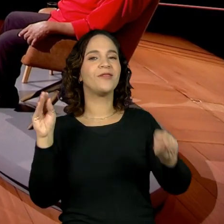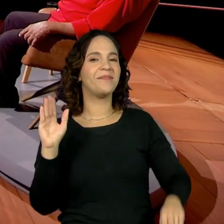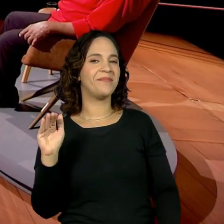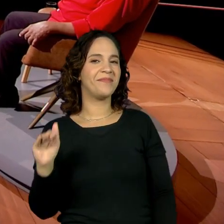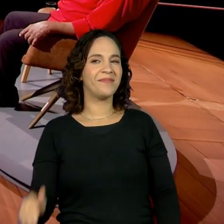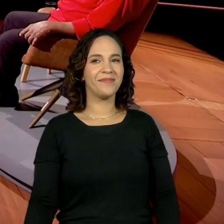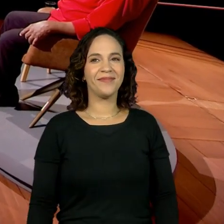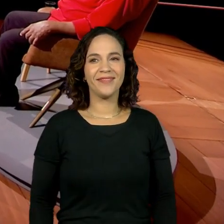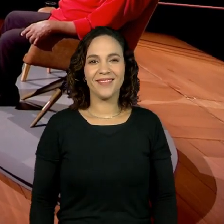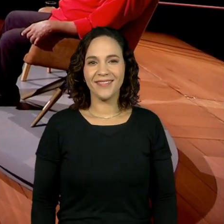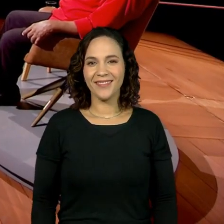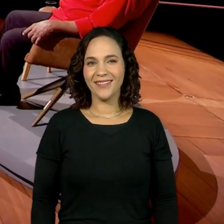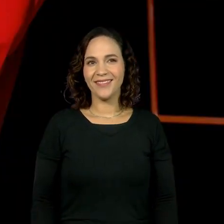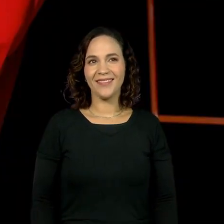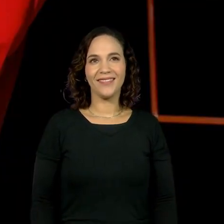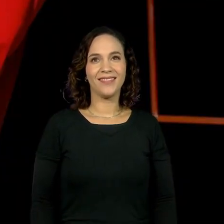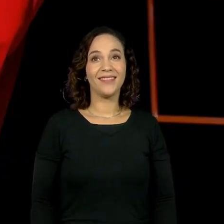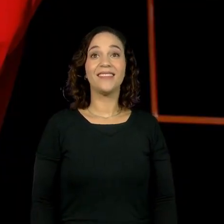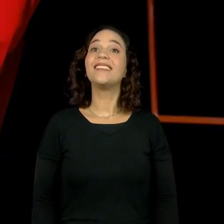bye.